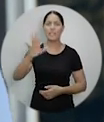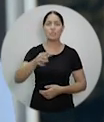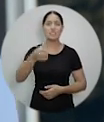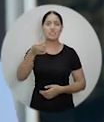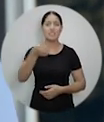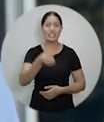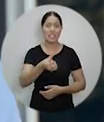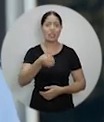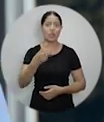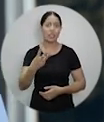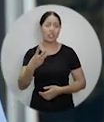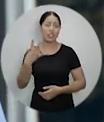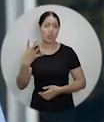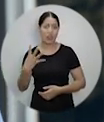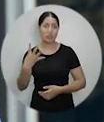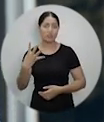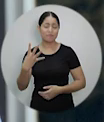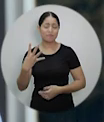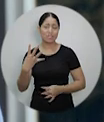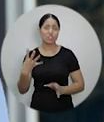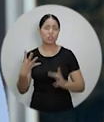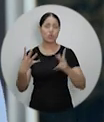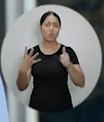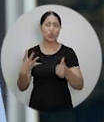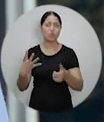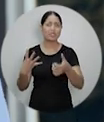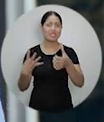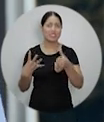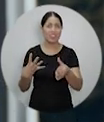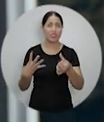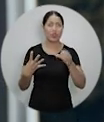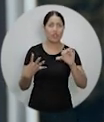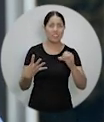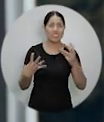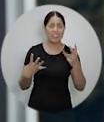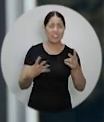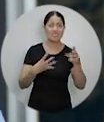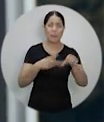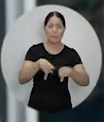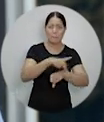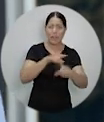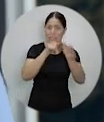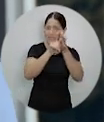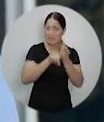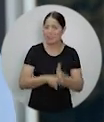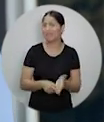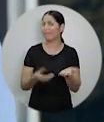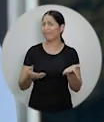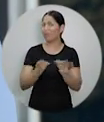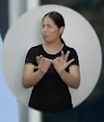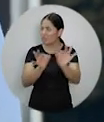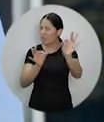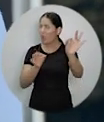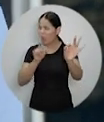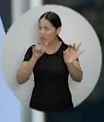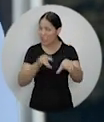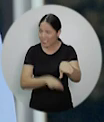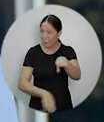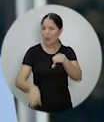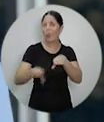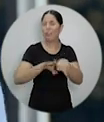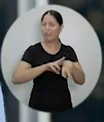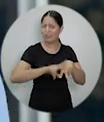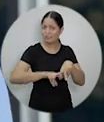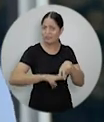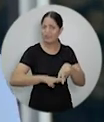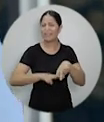134 de 193 países pesquisados. Estamos longe da igualdade de representação. Parte da reforma política aprovada